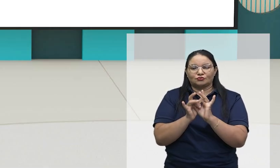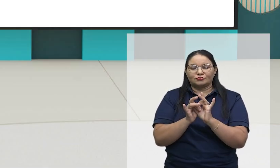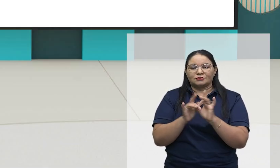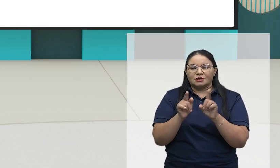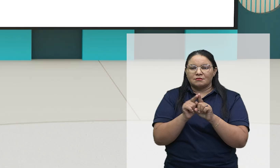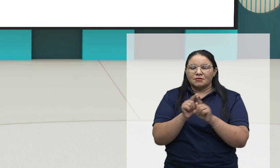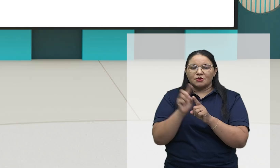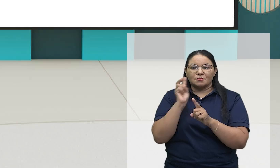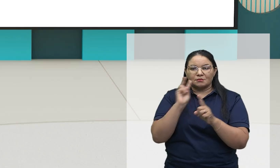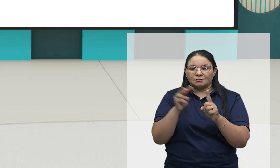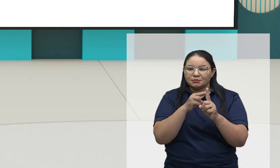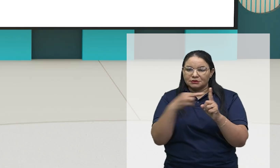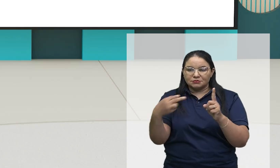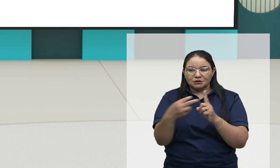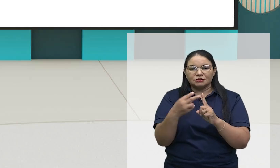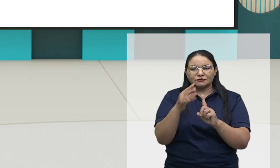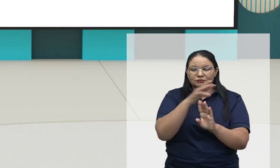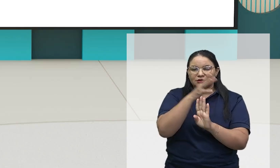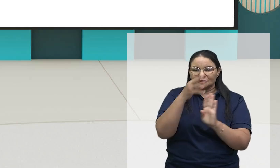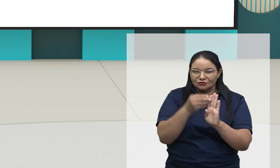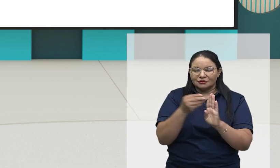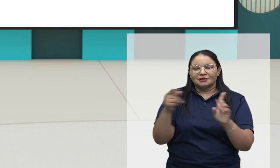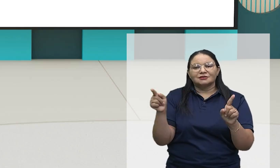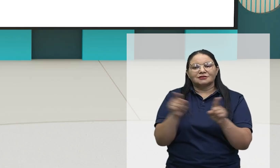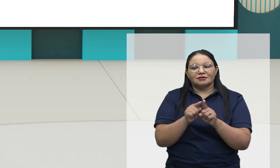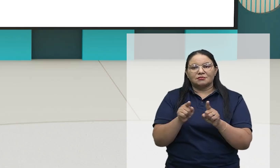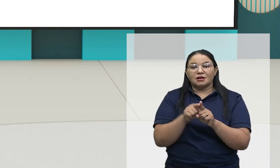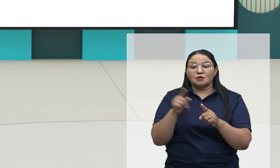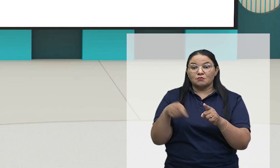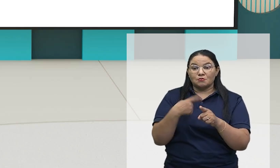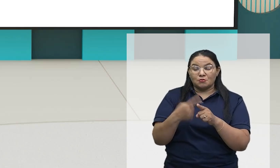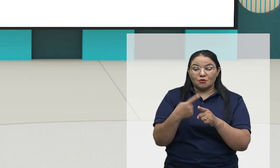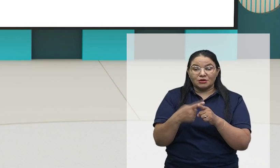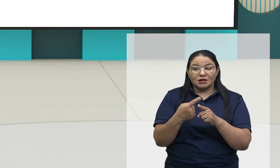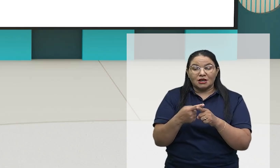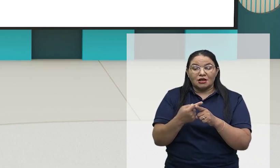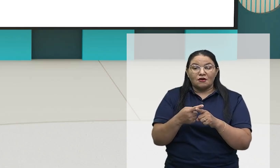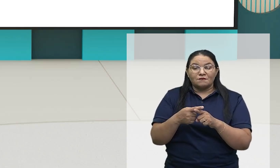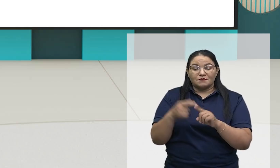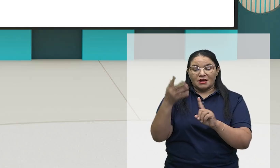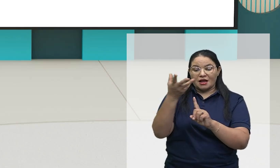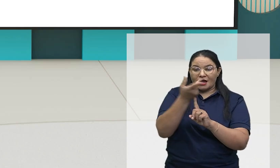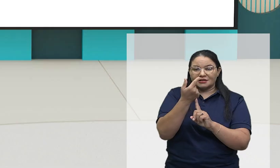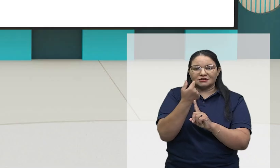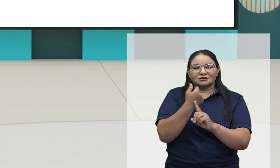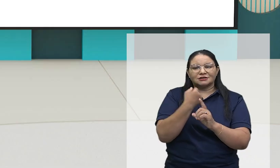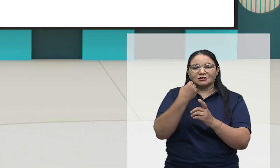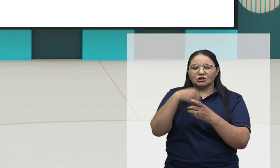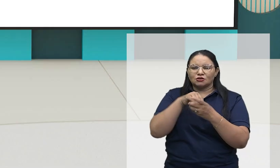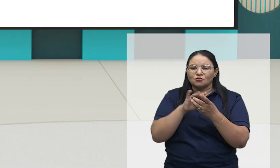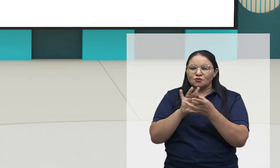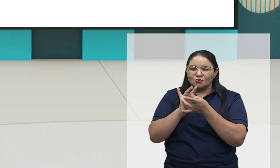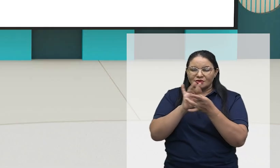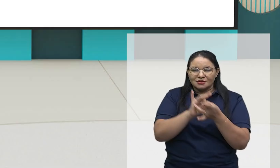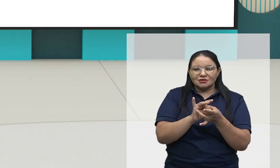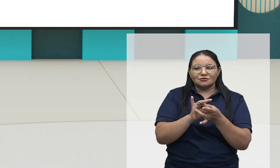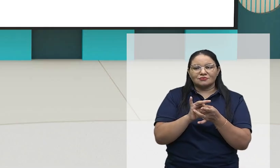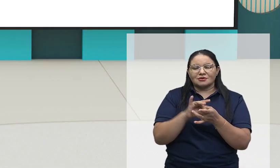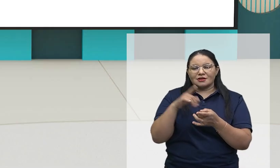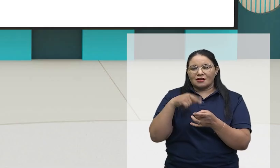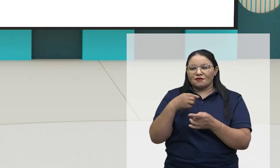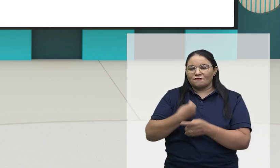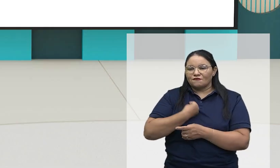mais ainda. Porque olhar para as artes dentro desse contexto é trazer o cotidiano,